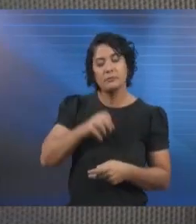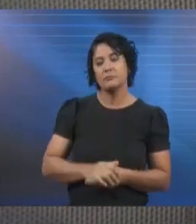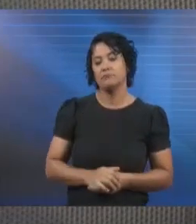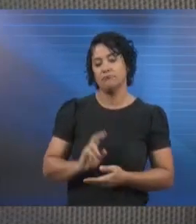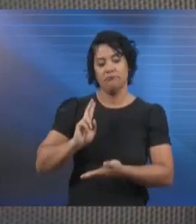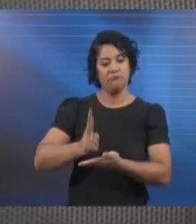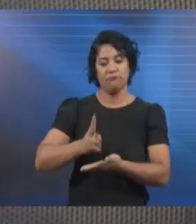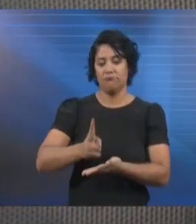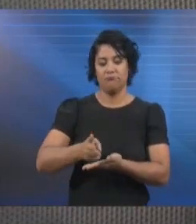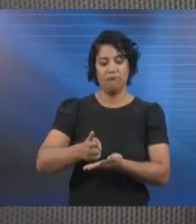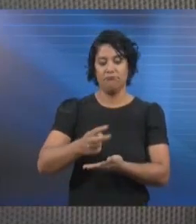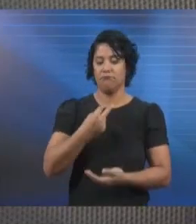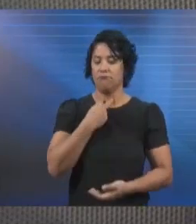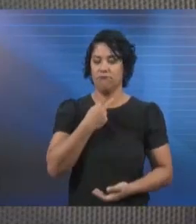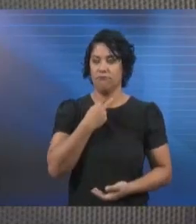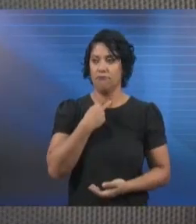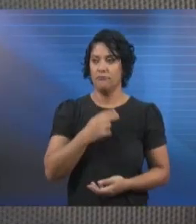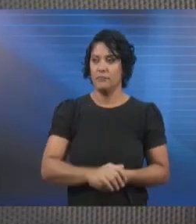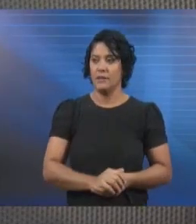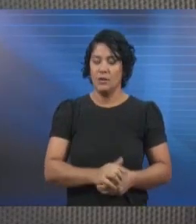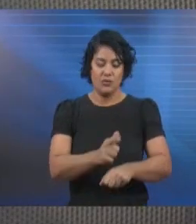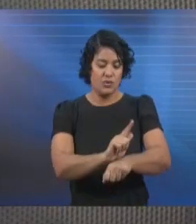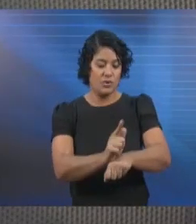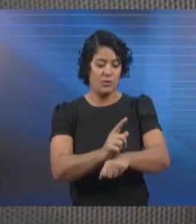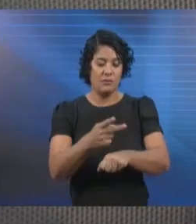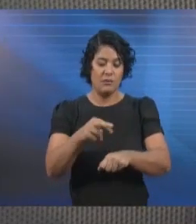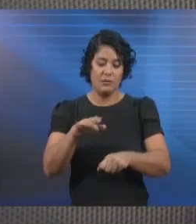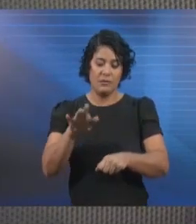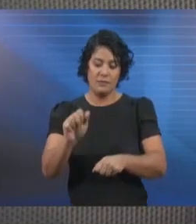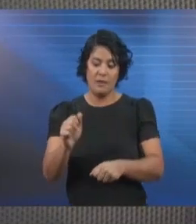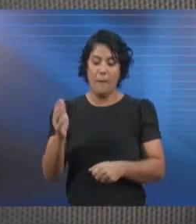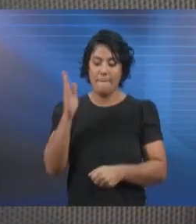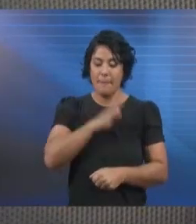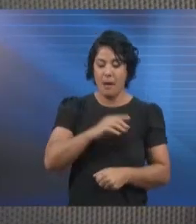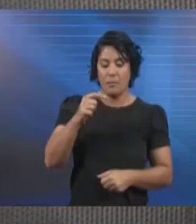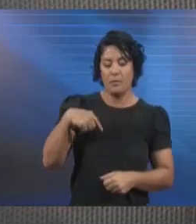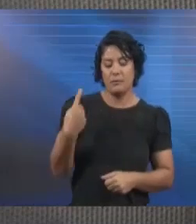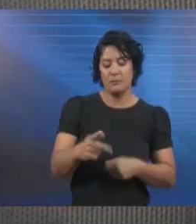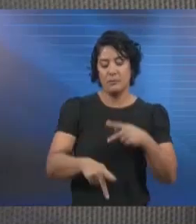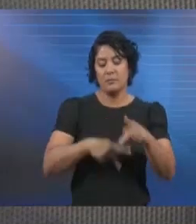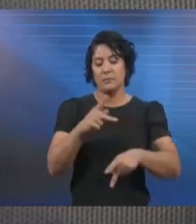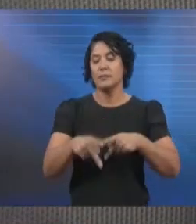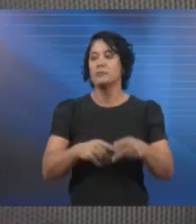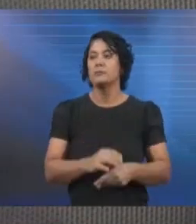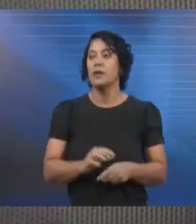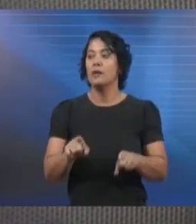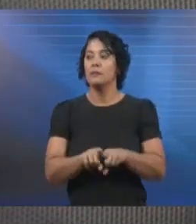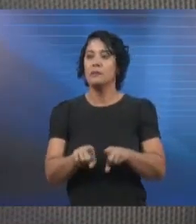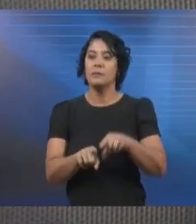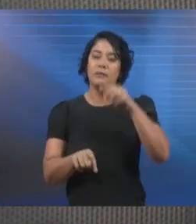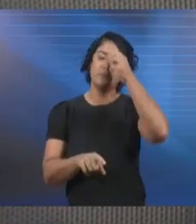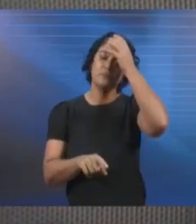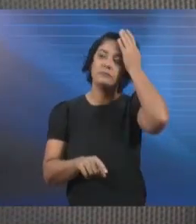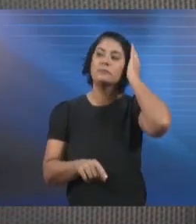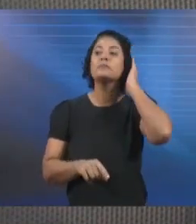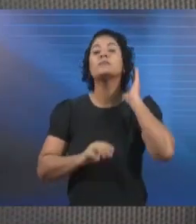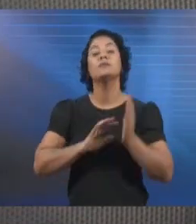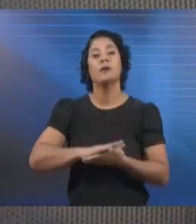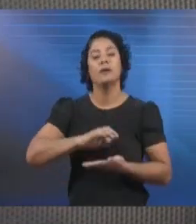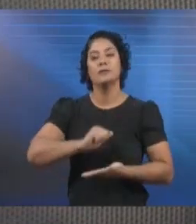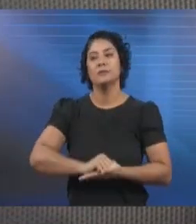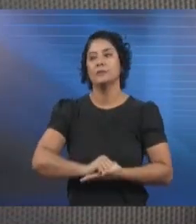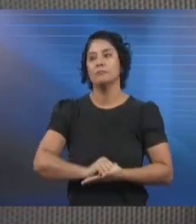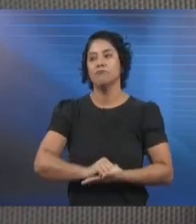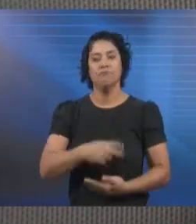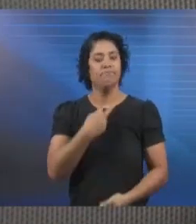continuar com a gestão de trevas que só traz o mal para nossa gente também senhor presidente quero deixar aqui o registro hoje não